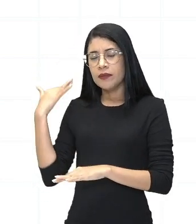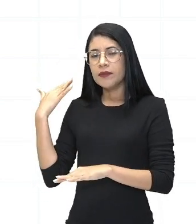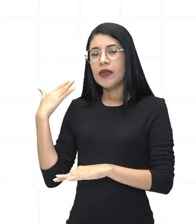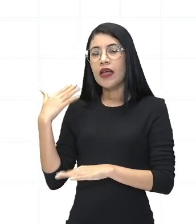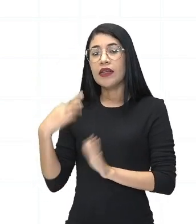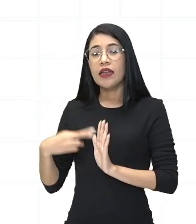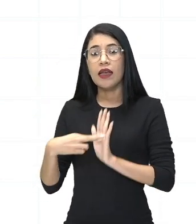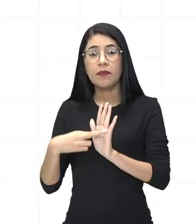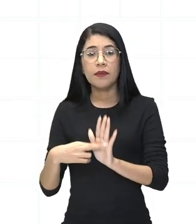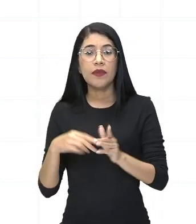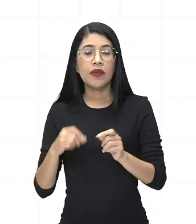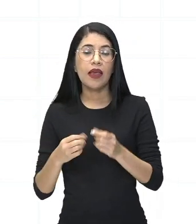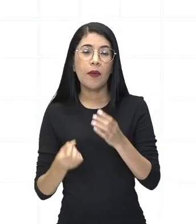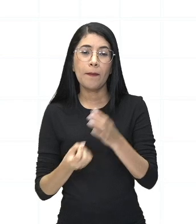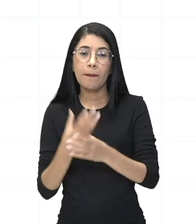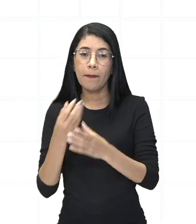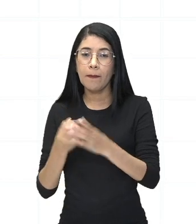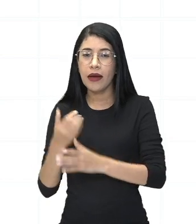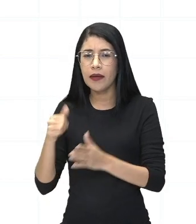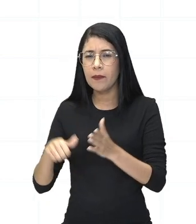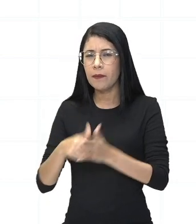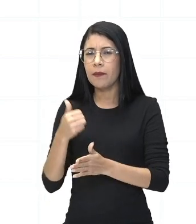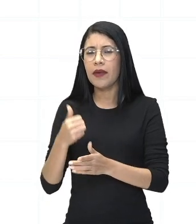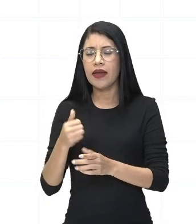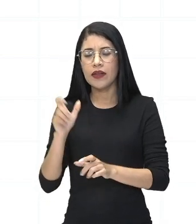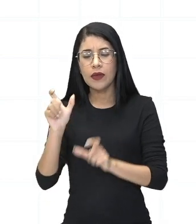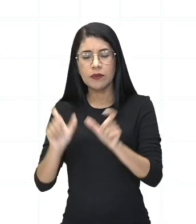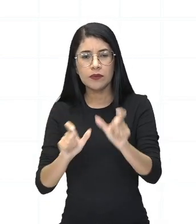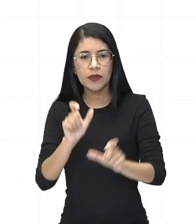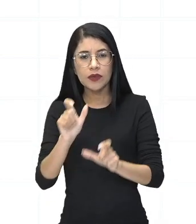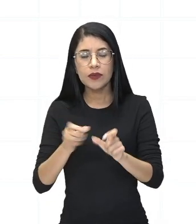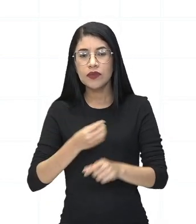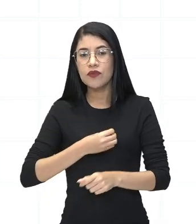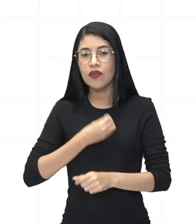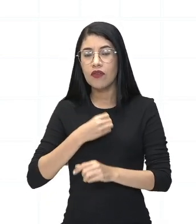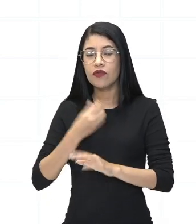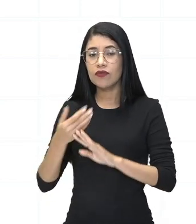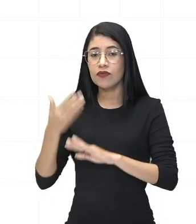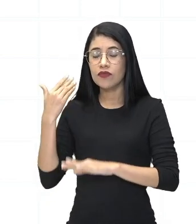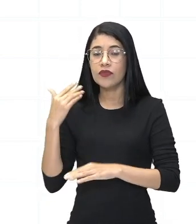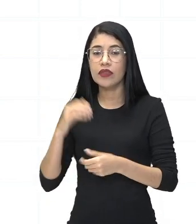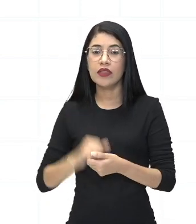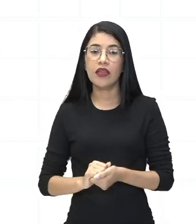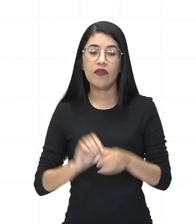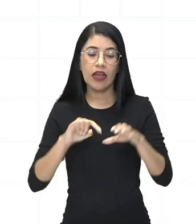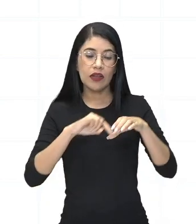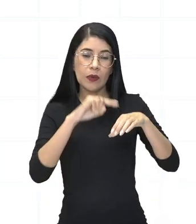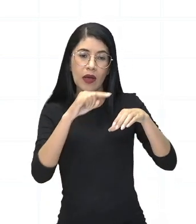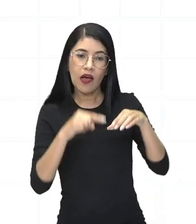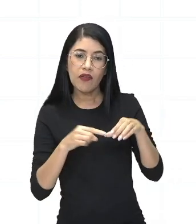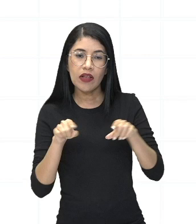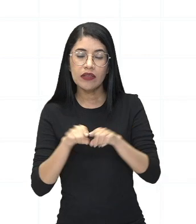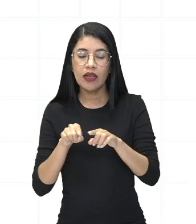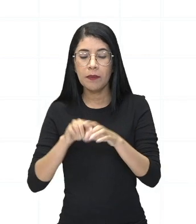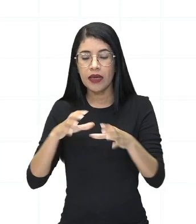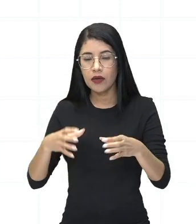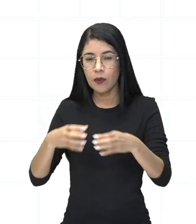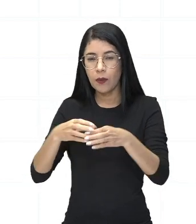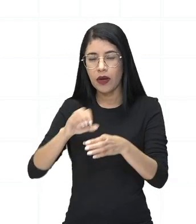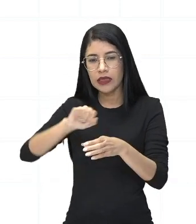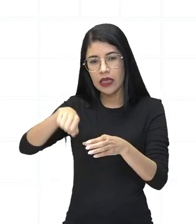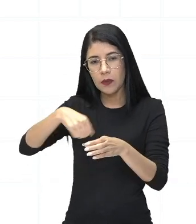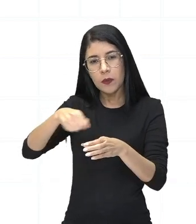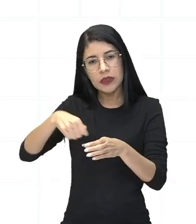representa as primeiras produções artísticas da humanidade, feitas em cavernas e objetos domésticos, como nós já falamos,